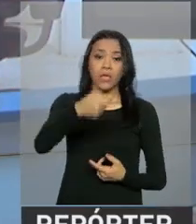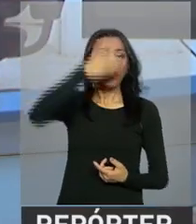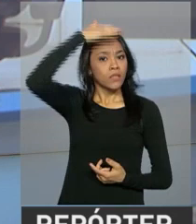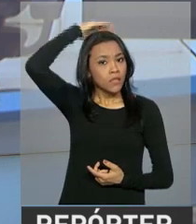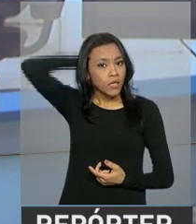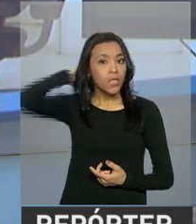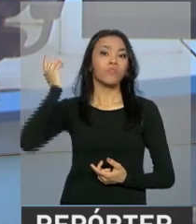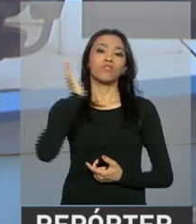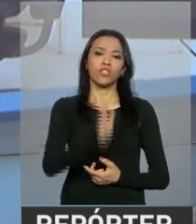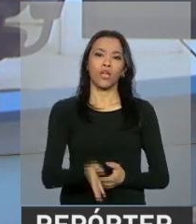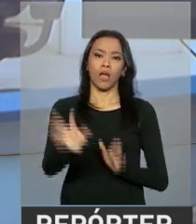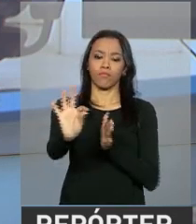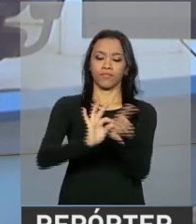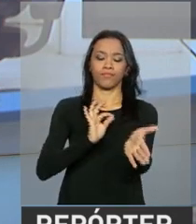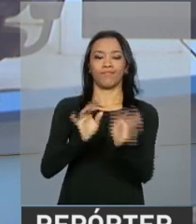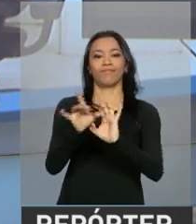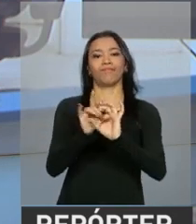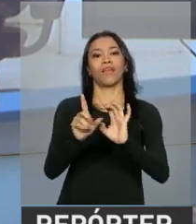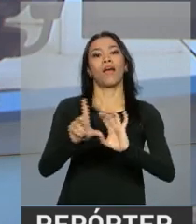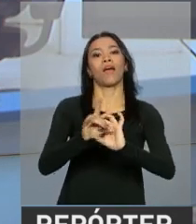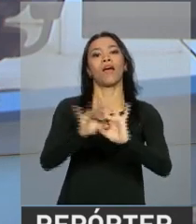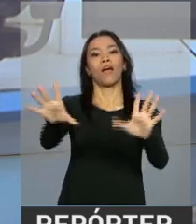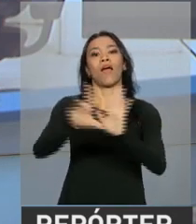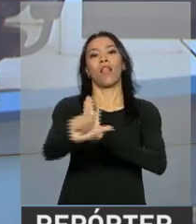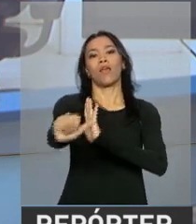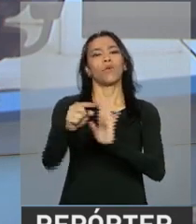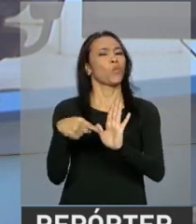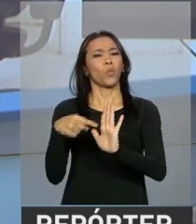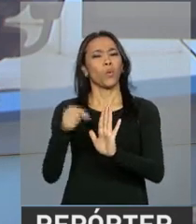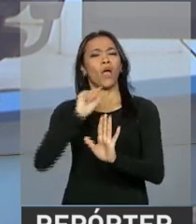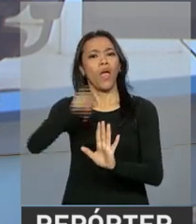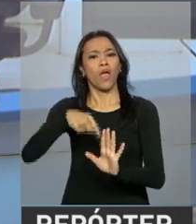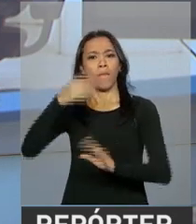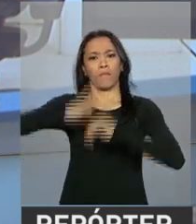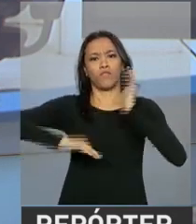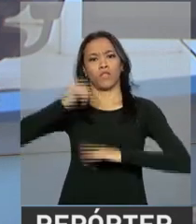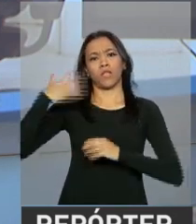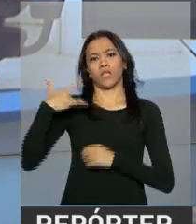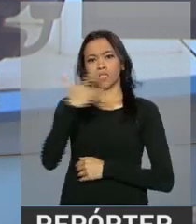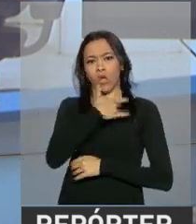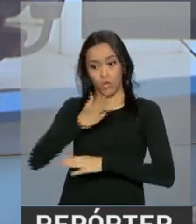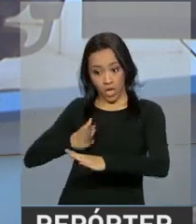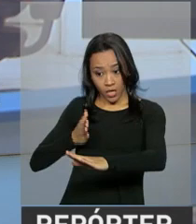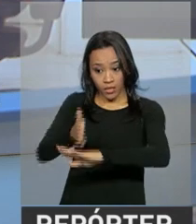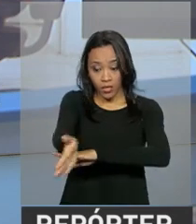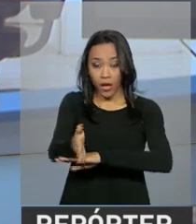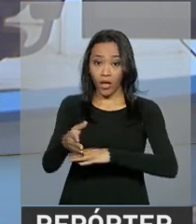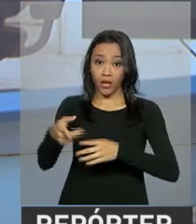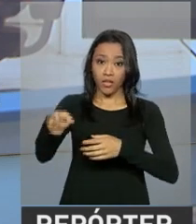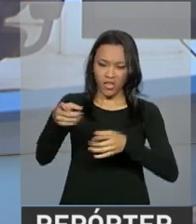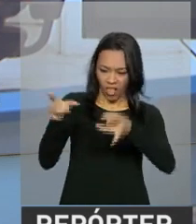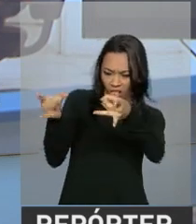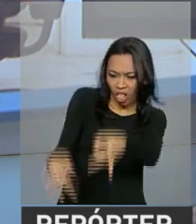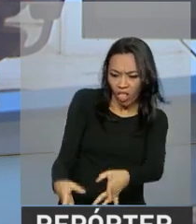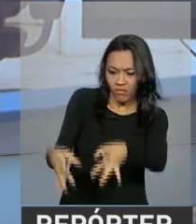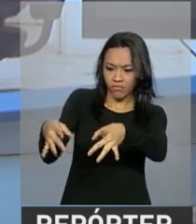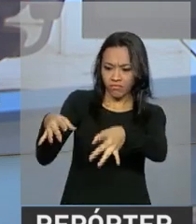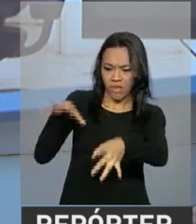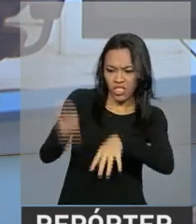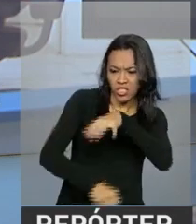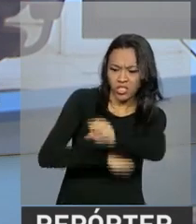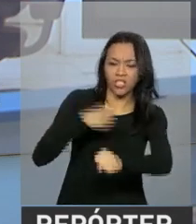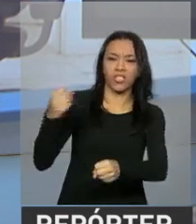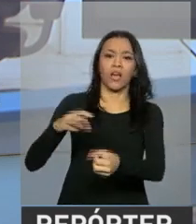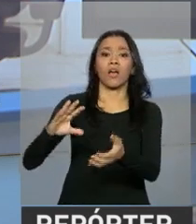Temer sancionou a lei que autoriza agentes de saúde a entrar à força em imóveis públicos e particulares para destruir